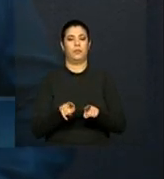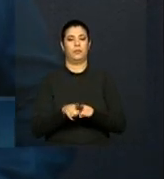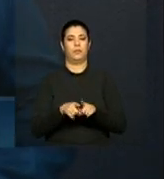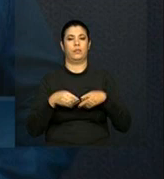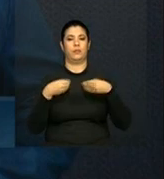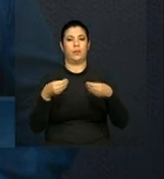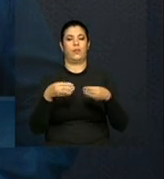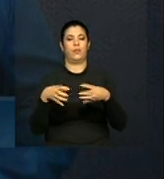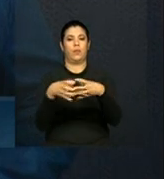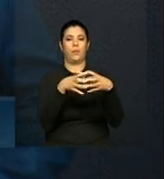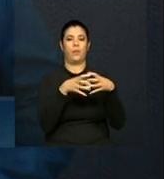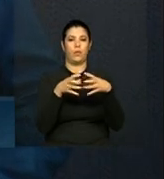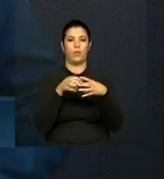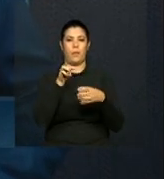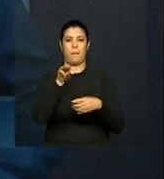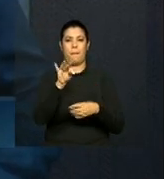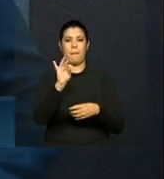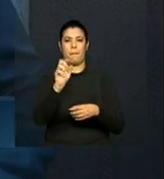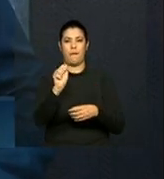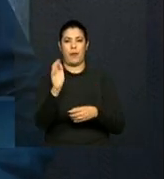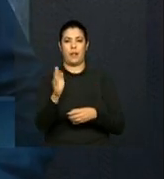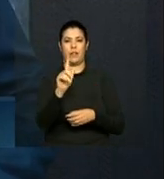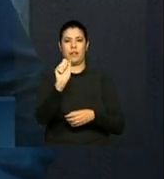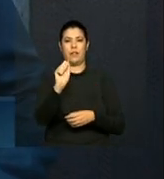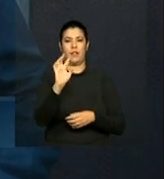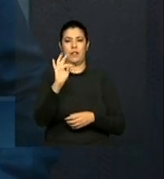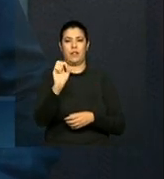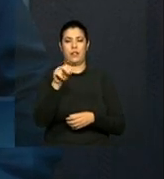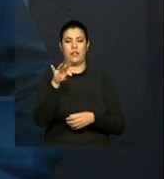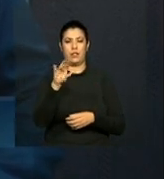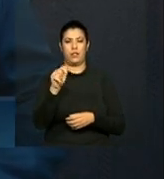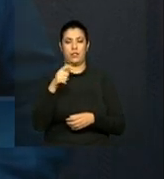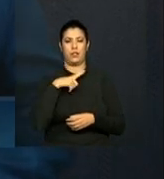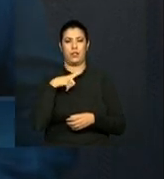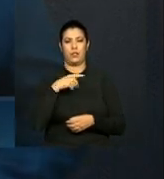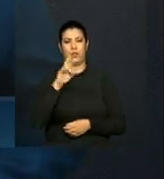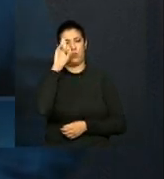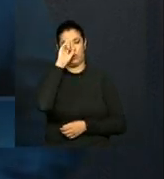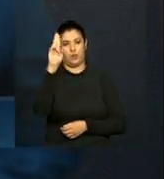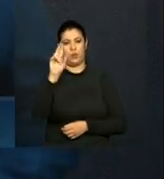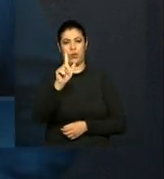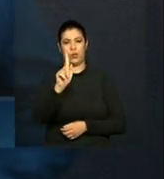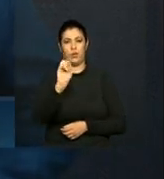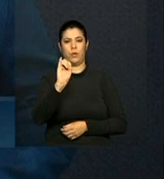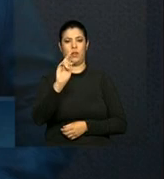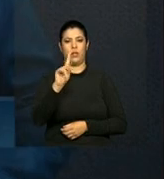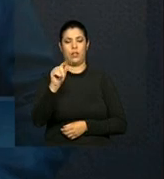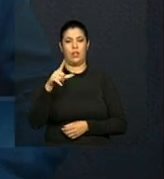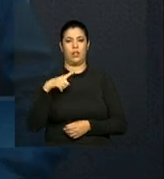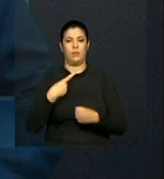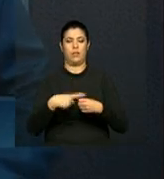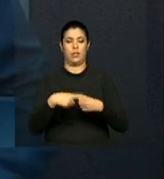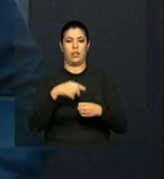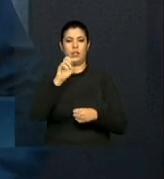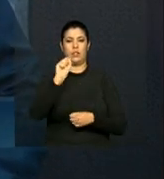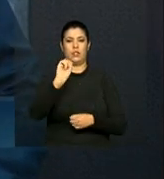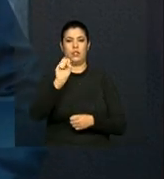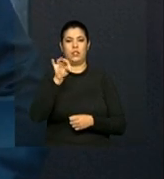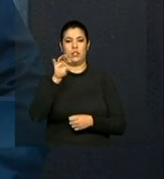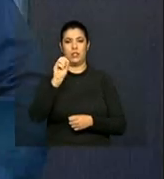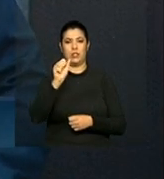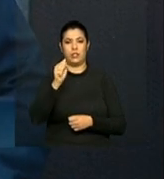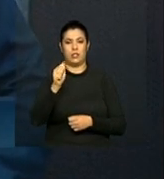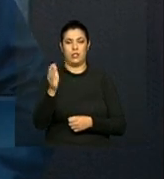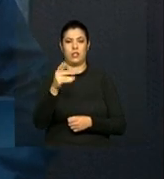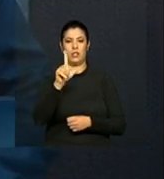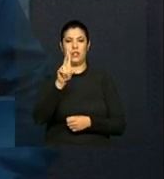Intermunicipal da Mata Atlântica, presidida pelo senhor Antônio Guilherme dos Santos, prefeito de Santa Luzia, aqui representado pelo